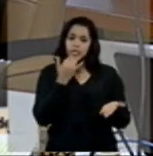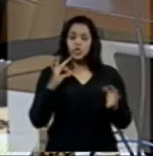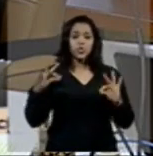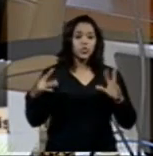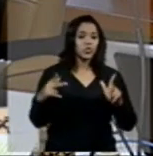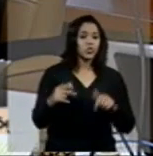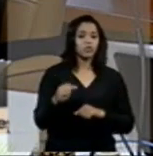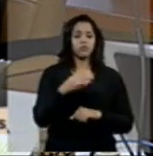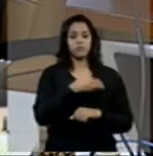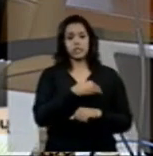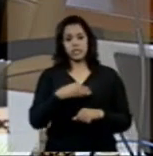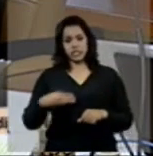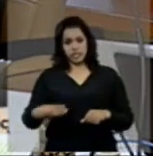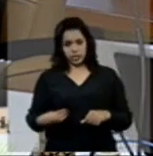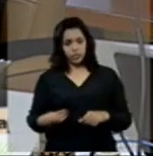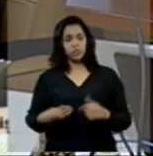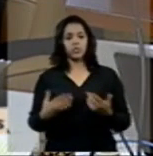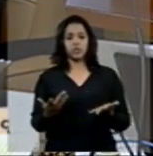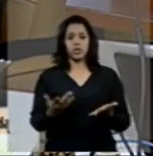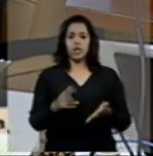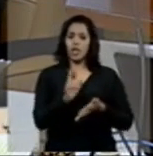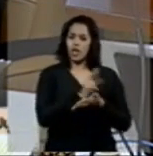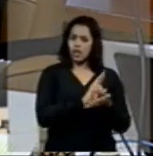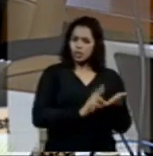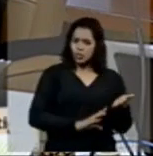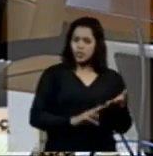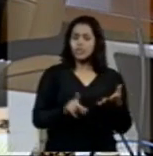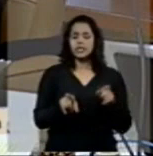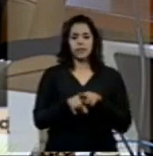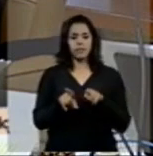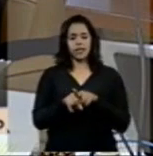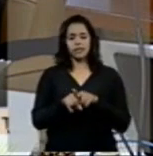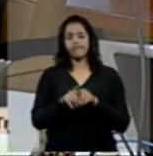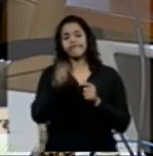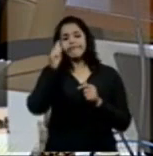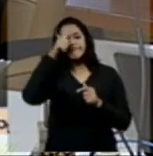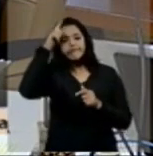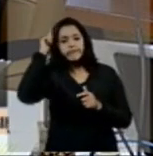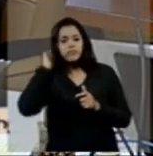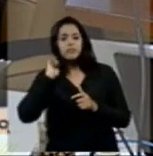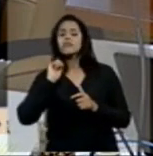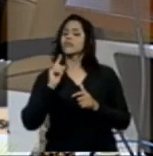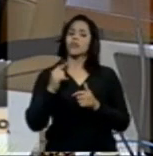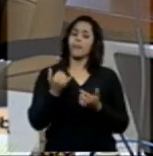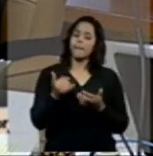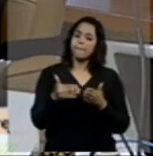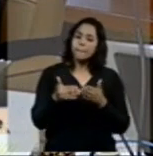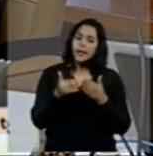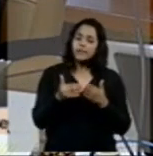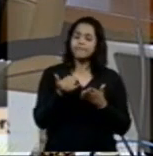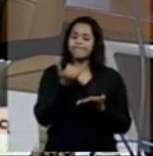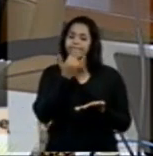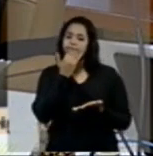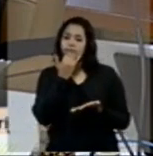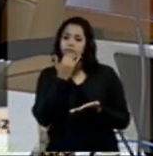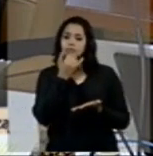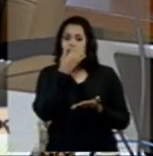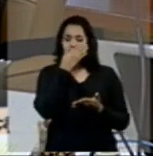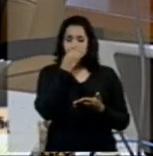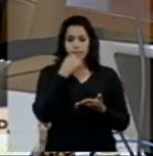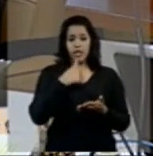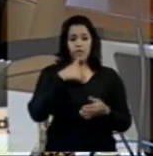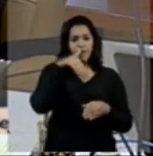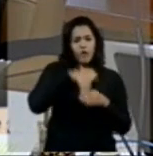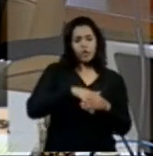os ministros, eminentes ministros relatores, e ao ministro Alexandre de Moraes, que os acompanhou, e